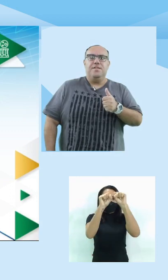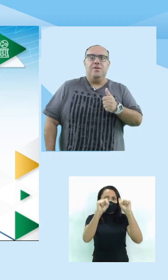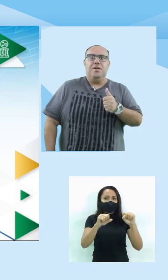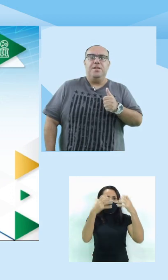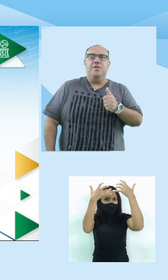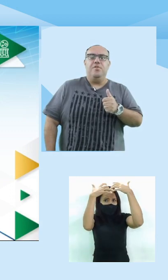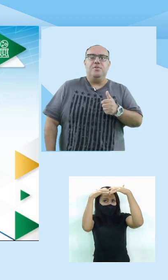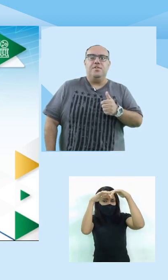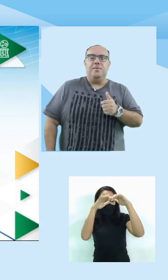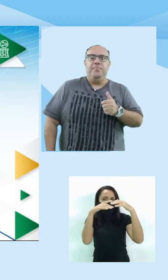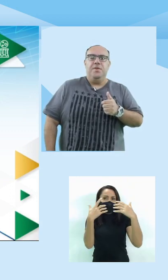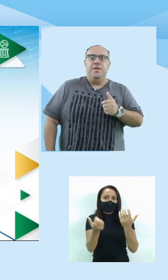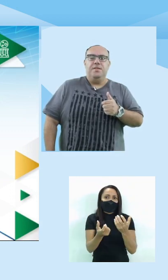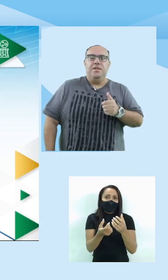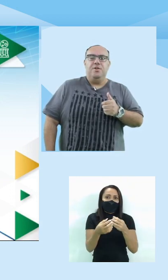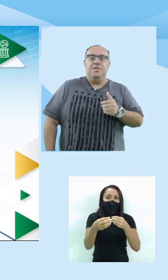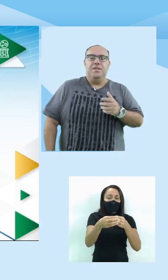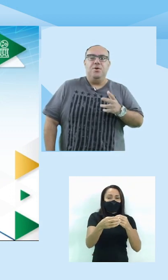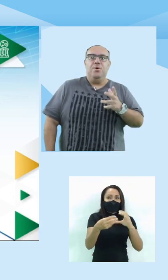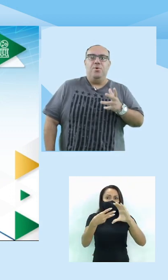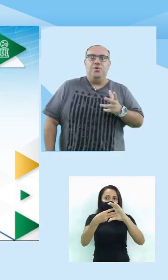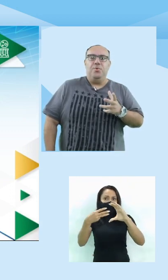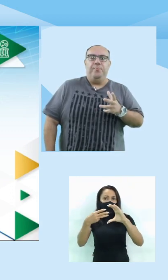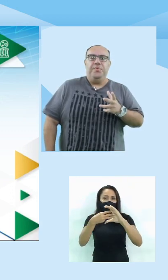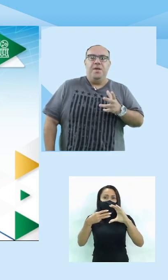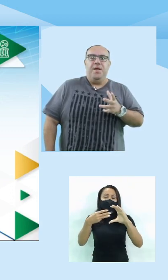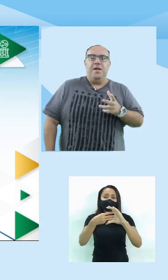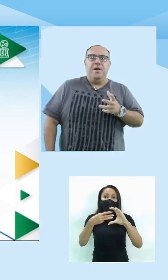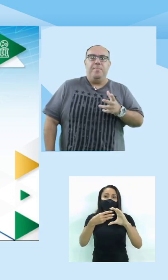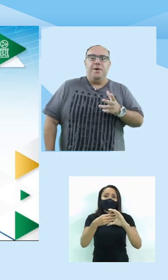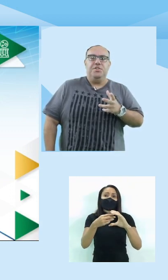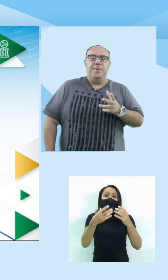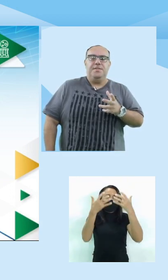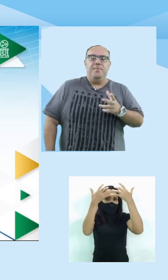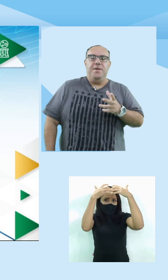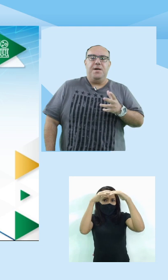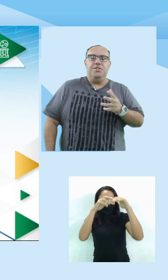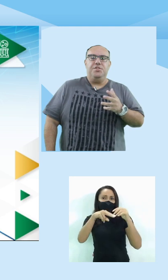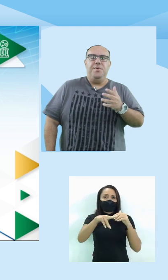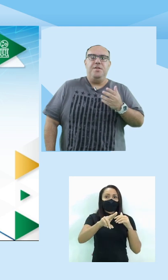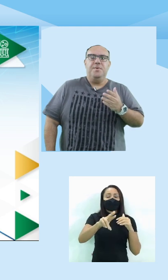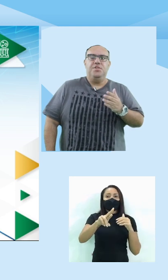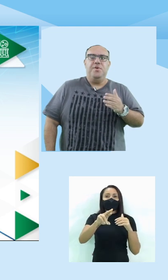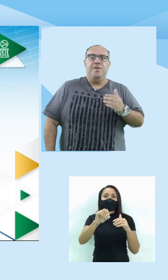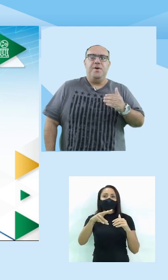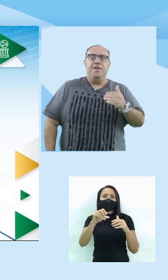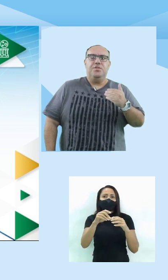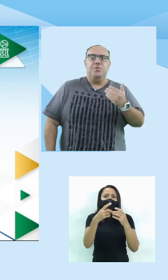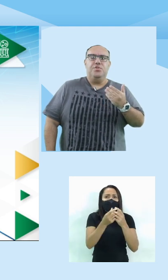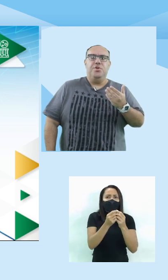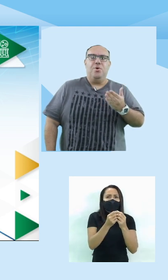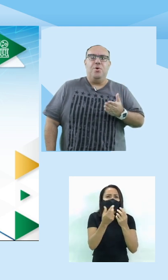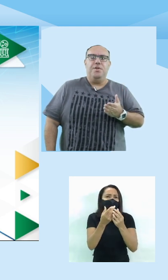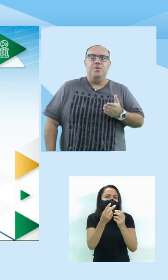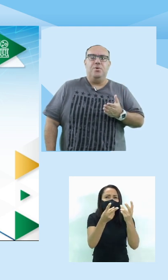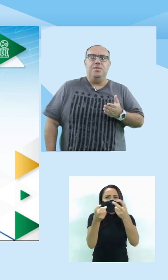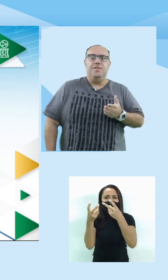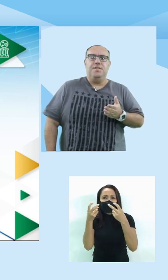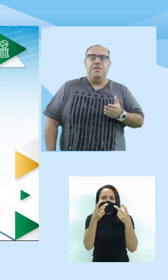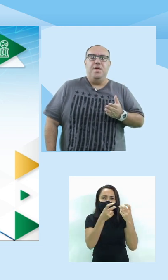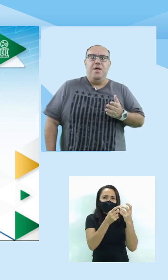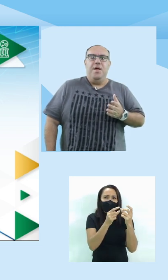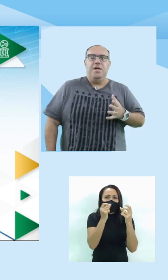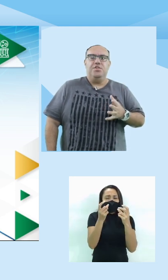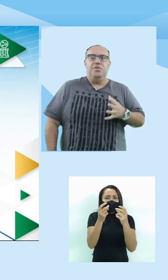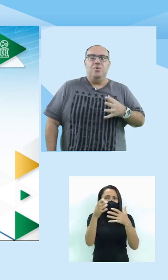a célula nervosa, denominada neurônio. Ela é capaz de perceber as mínimas variações que ocorrem em torno de